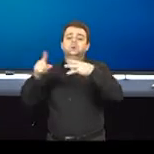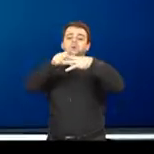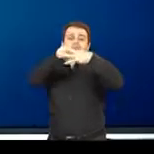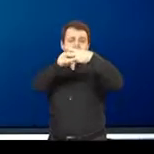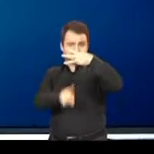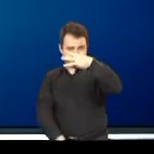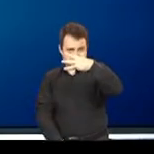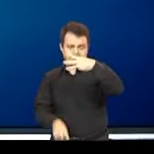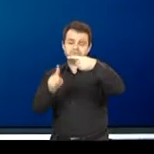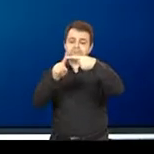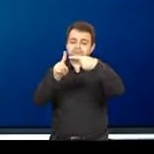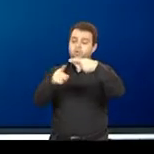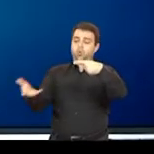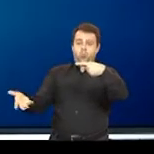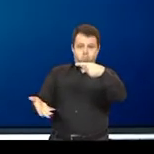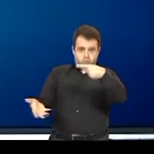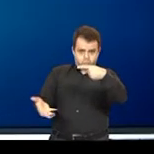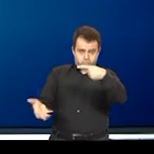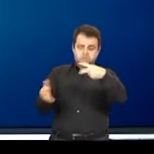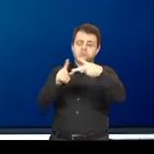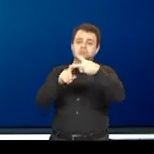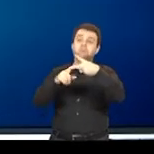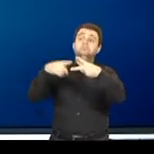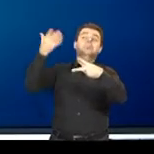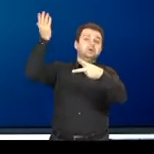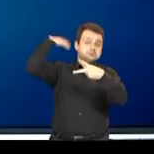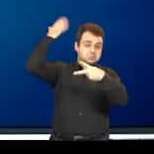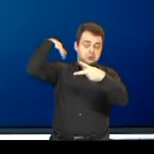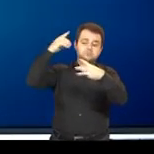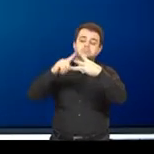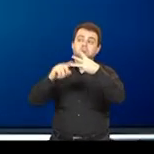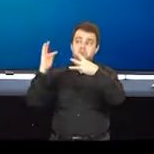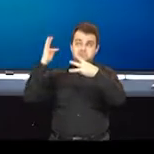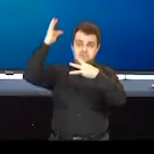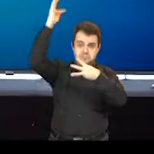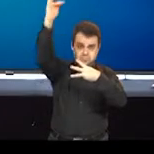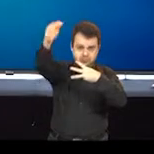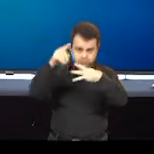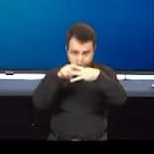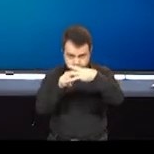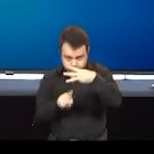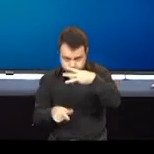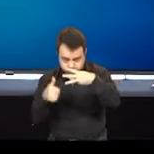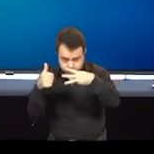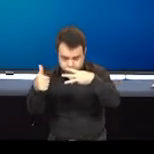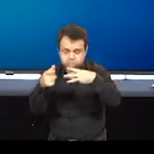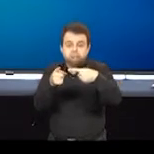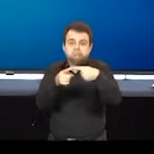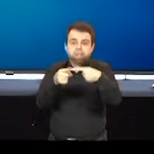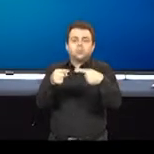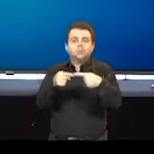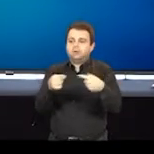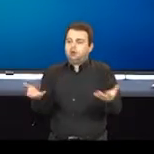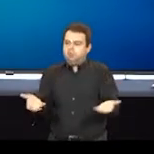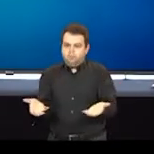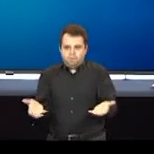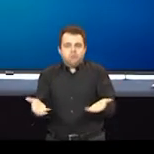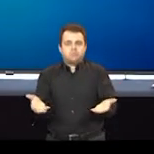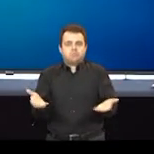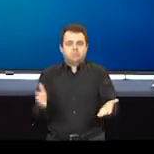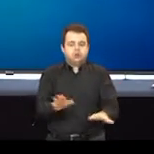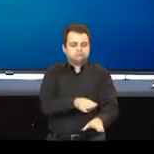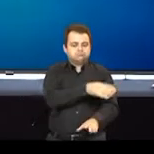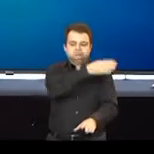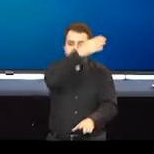são presente, passado e futuro, correto? Então, o presente representa o agora, aquilo que acontece